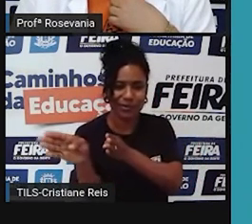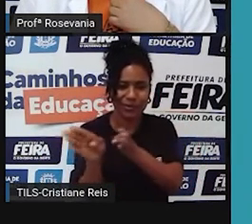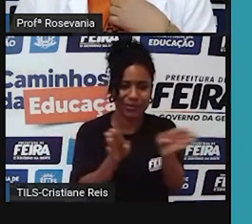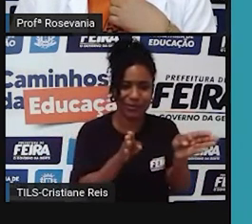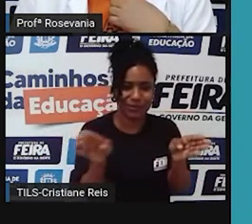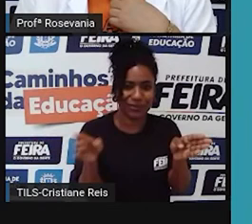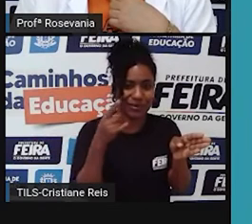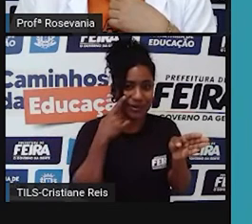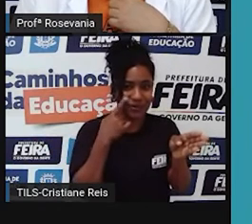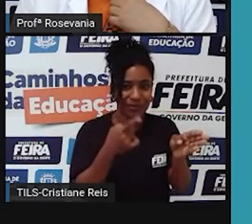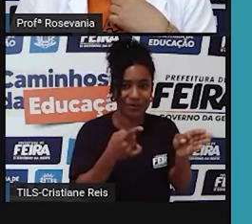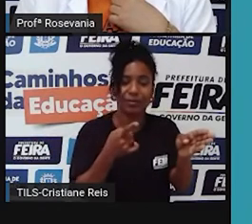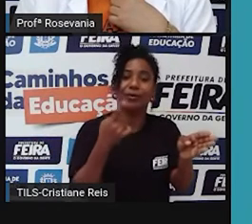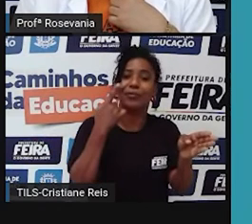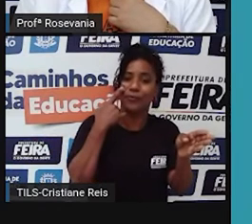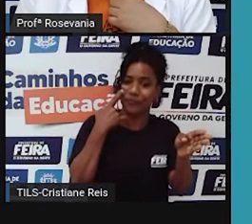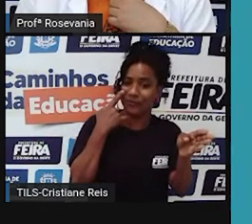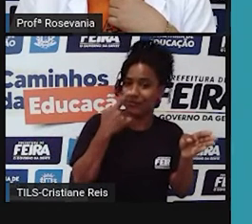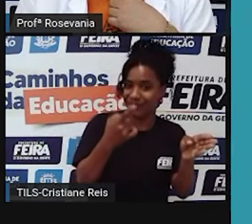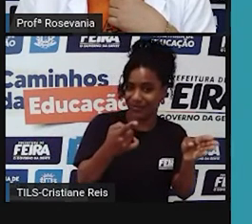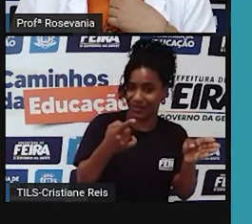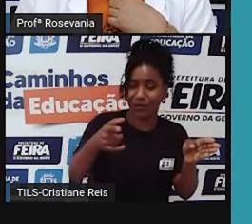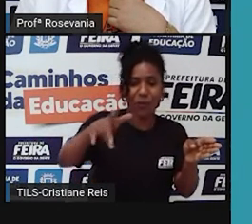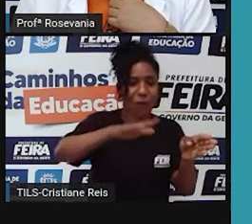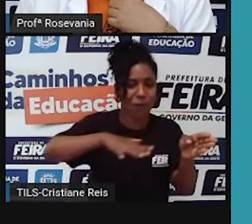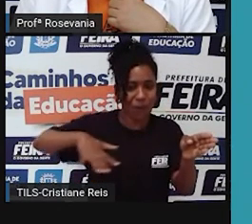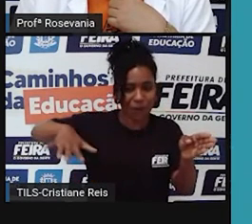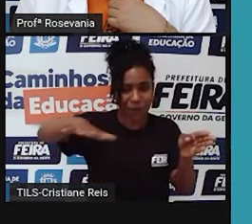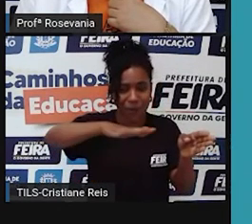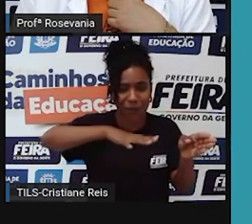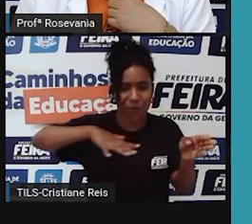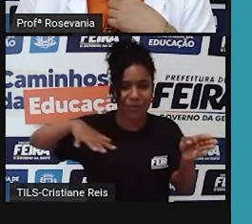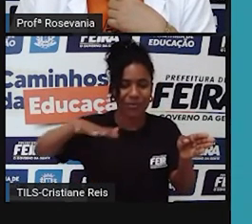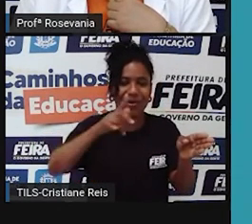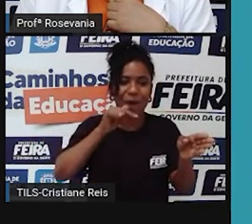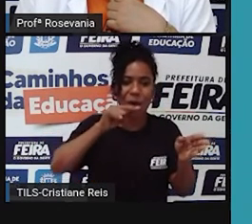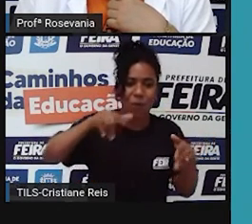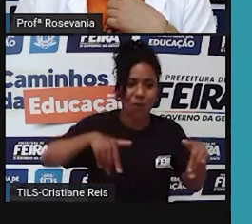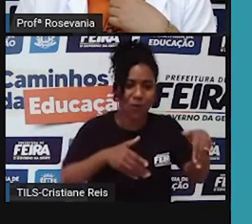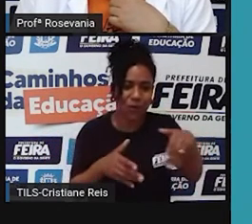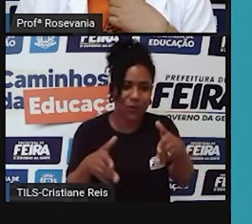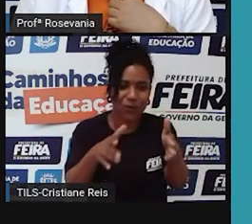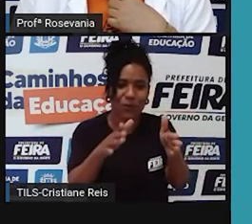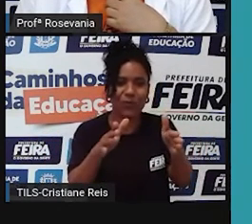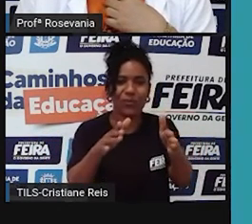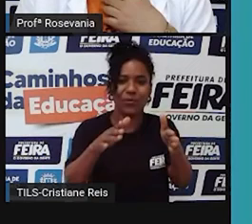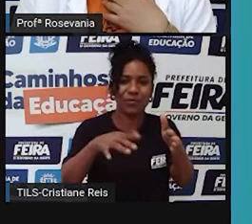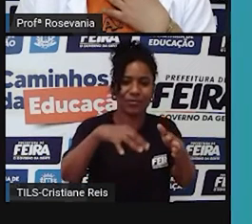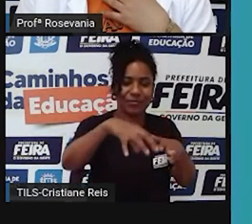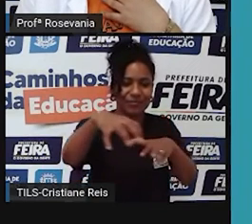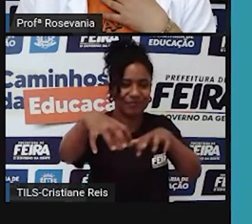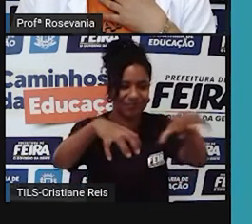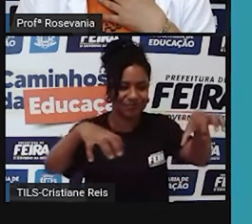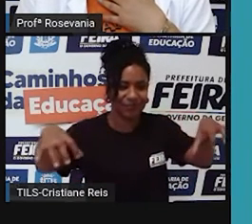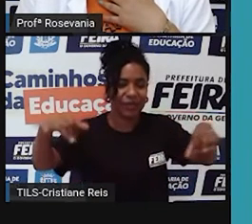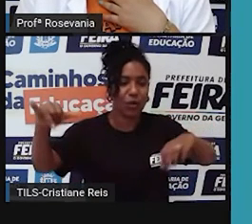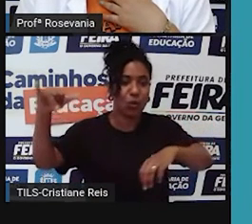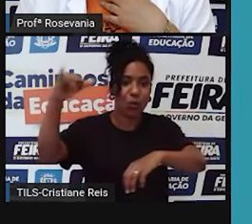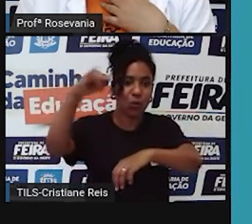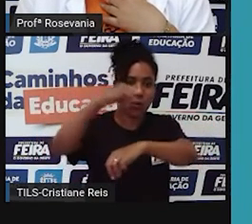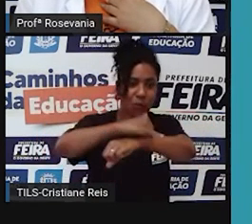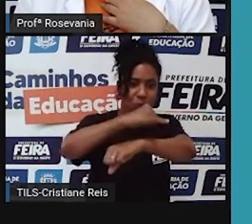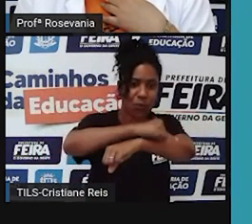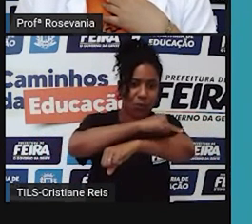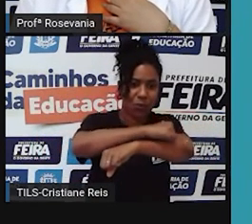tudo. Aqui já vem outros espaços, ó, que o rio ocupa na cidade, até área de aeroporto, a gente tem o